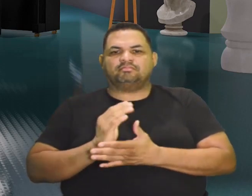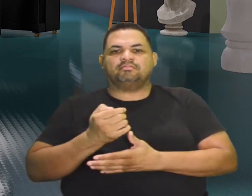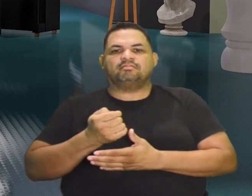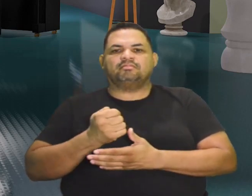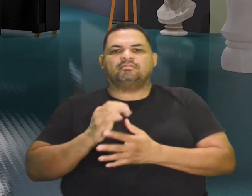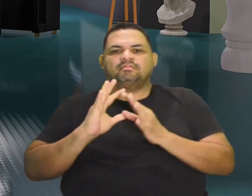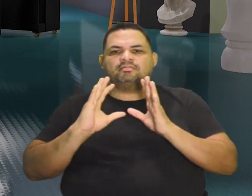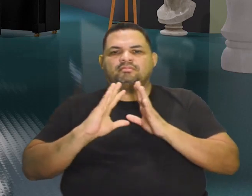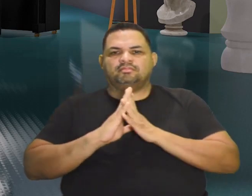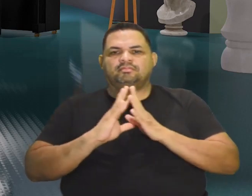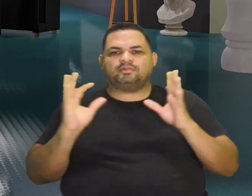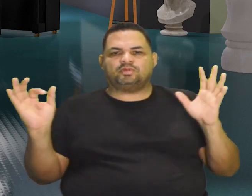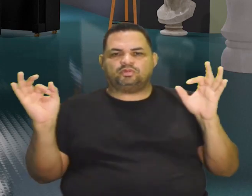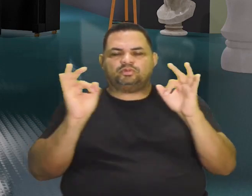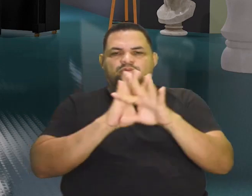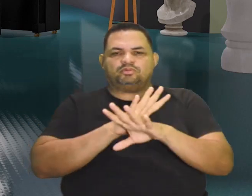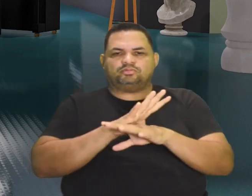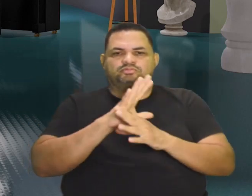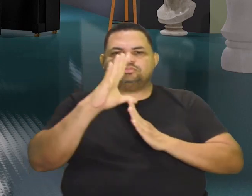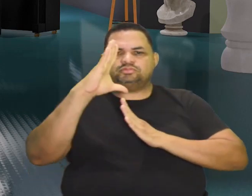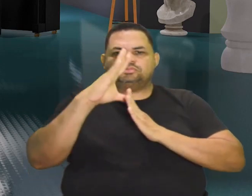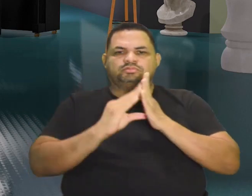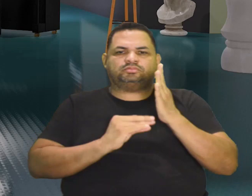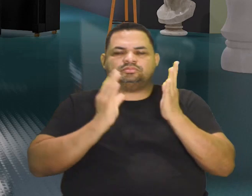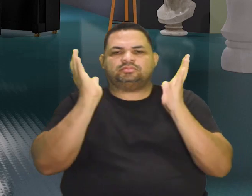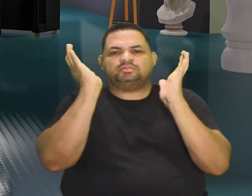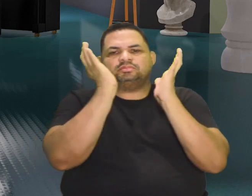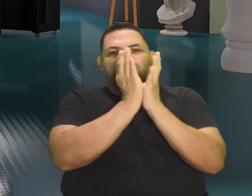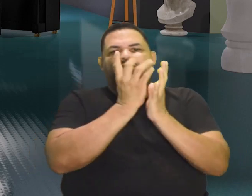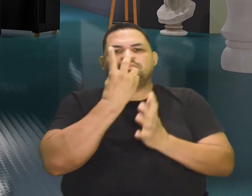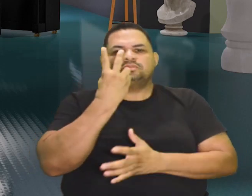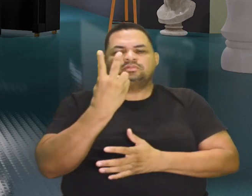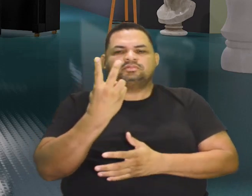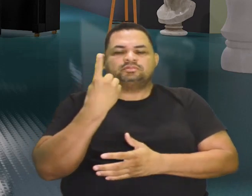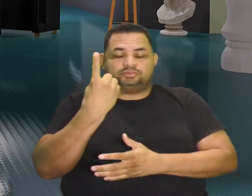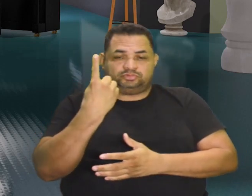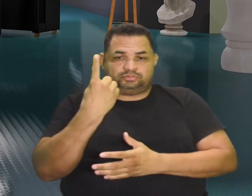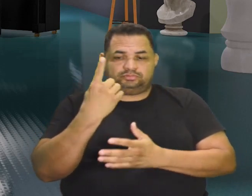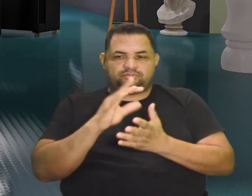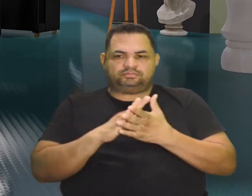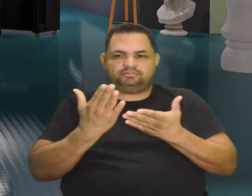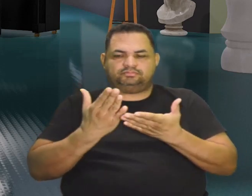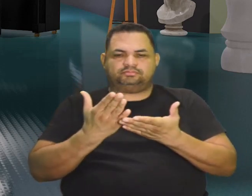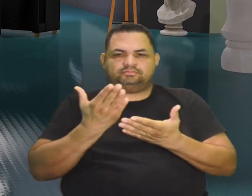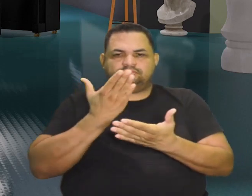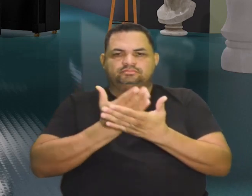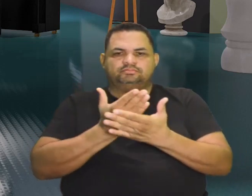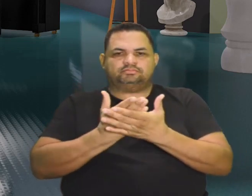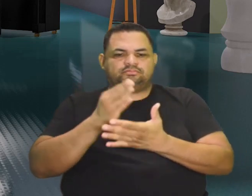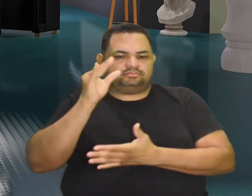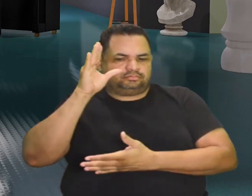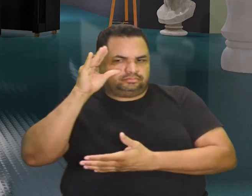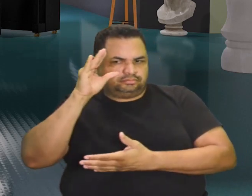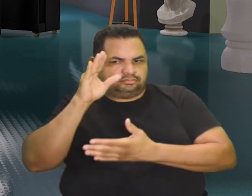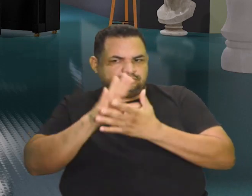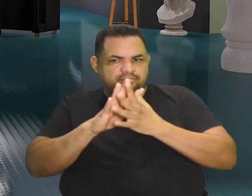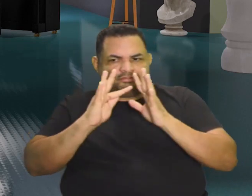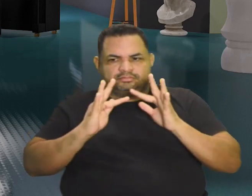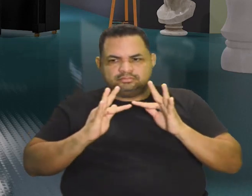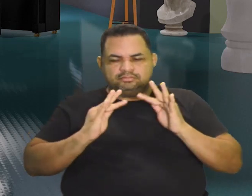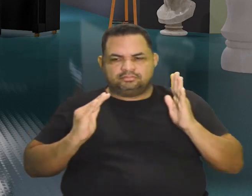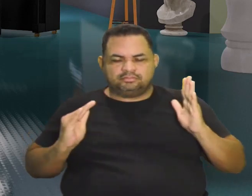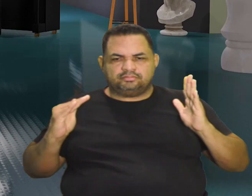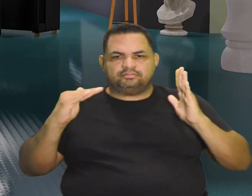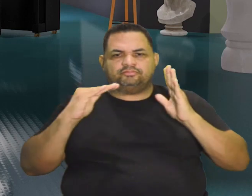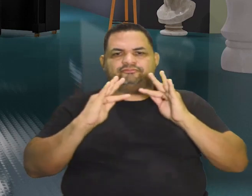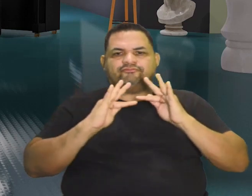os conteúdos da unidade 1. Então, estudante, essa aula está muito interessante, fechando aí nesta